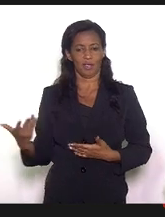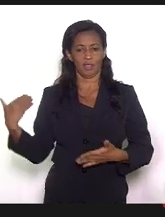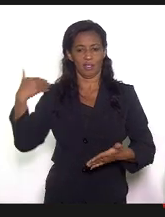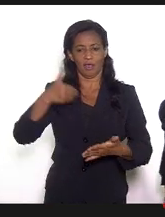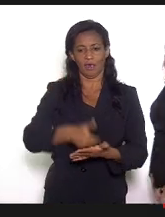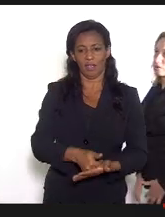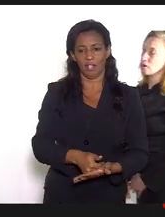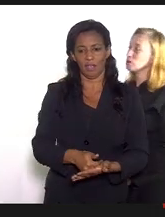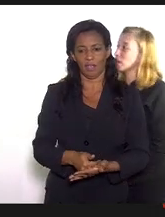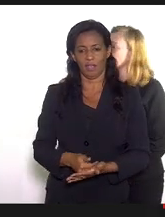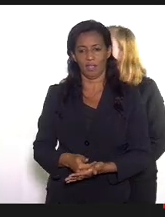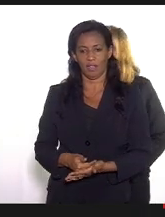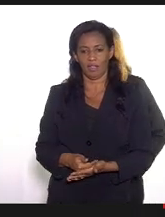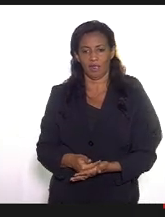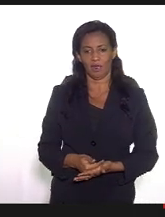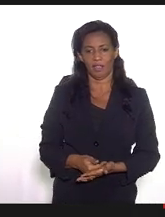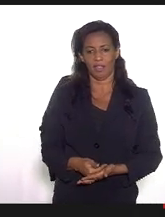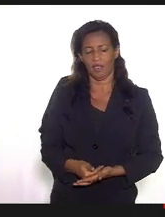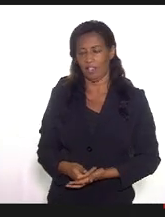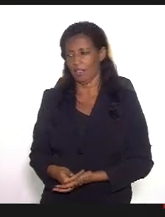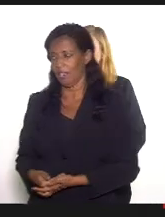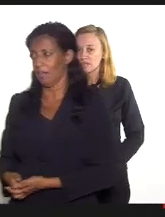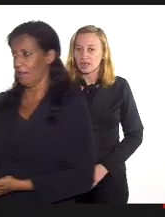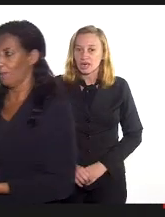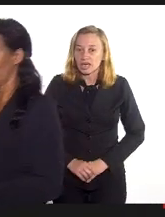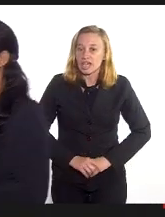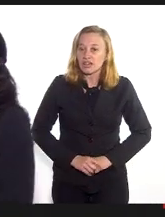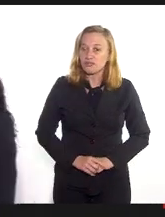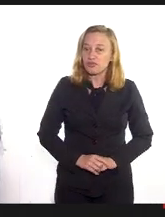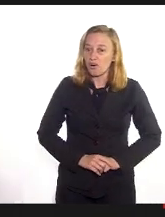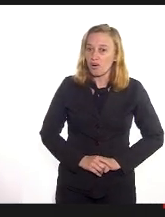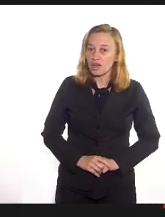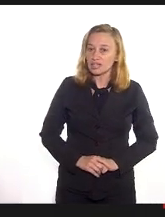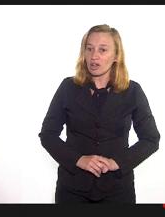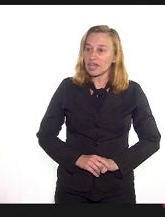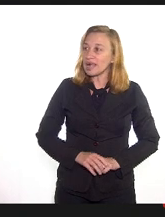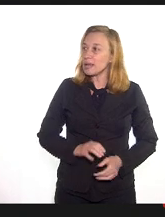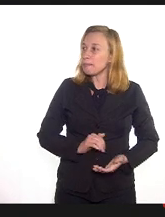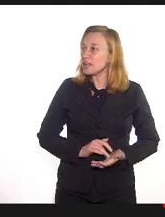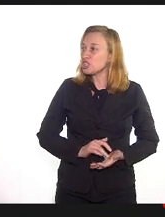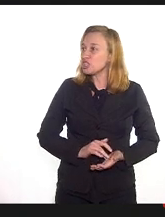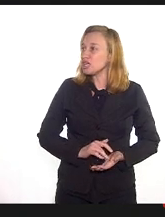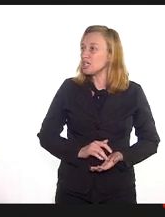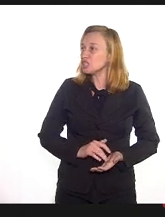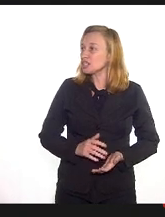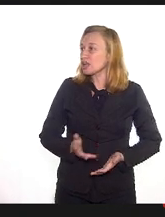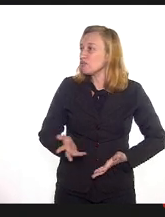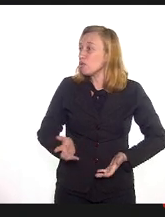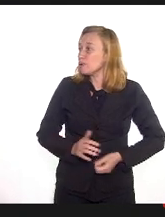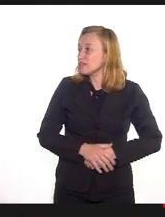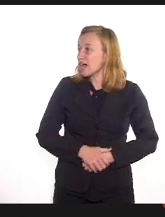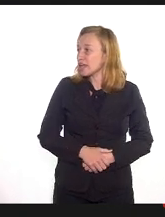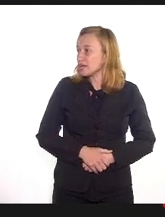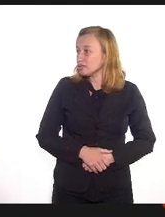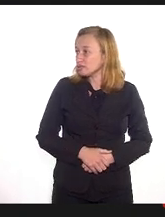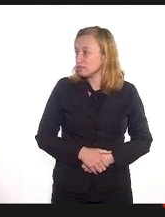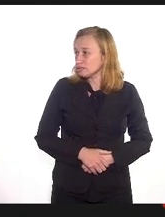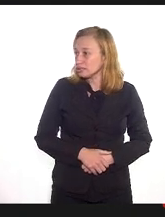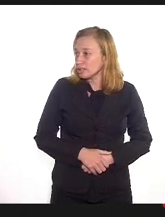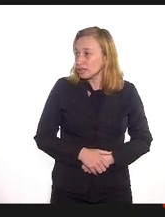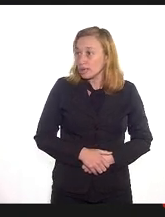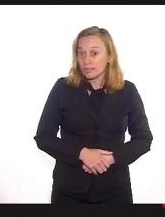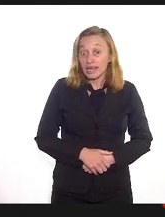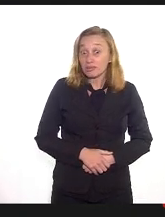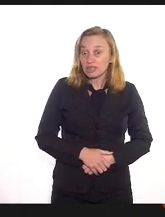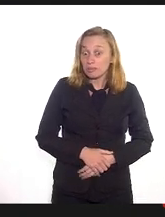o atual gasto com energia da Marinha. Eu acredito que esse conhecimento que nós estamos obtendo poderá criar